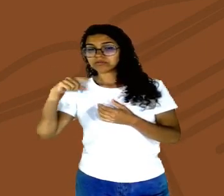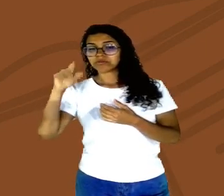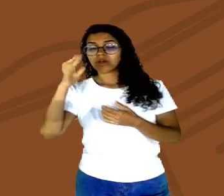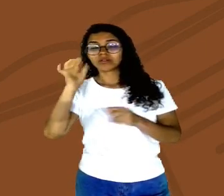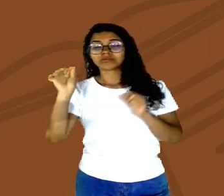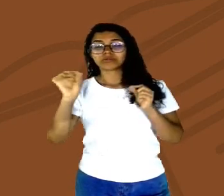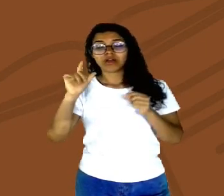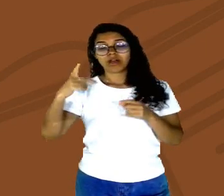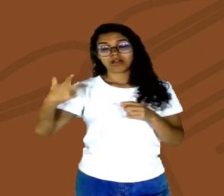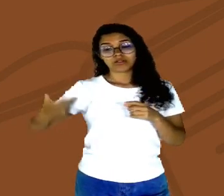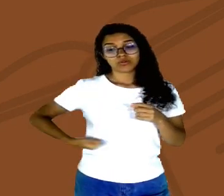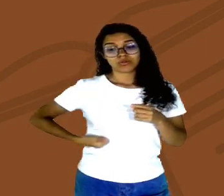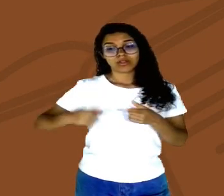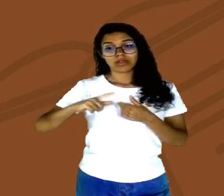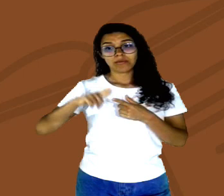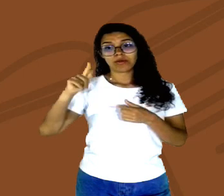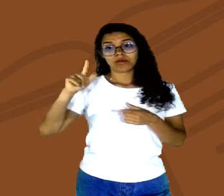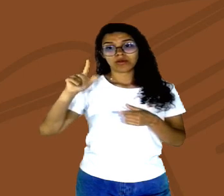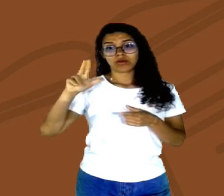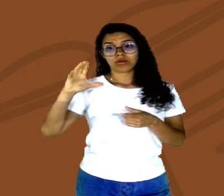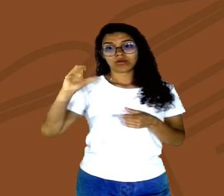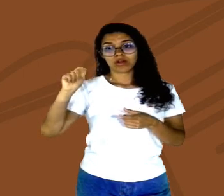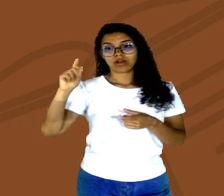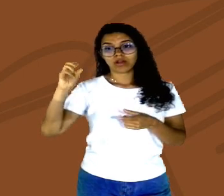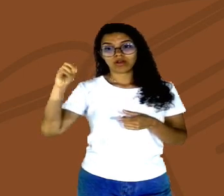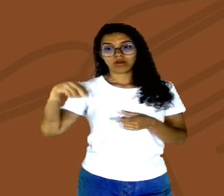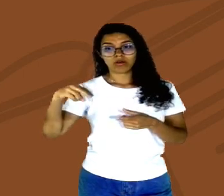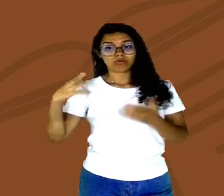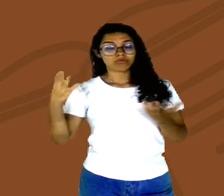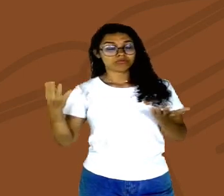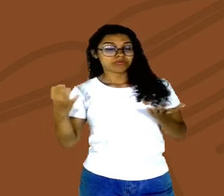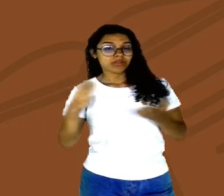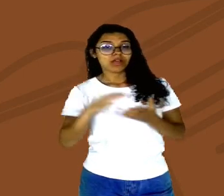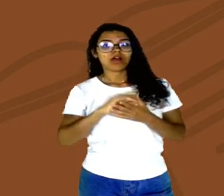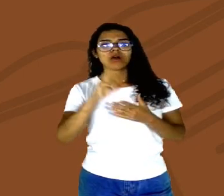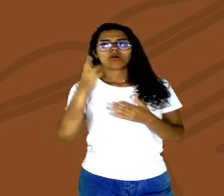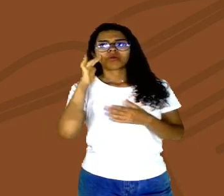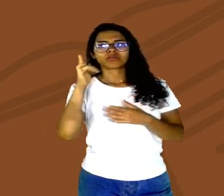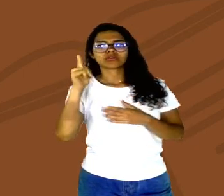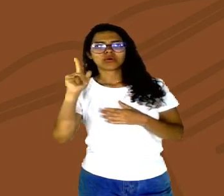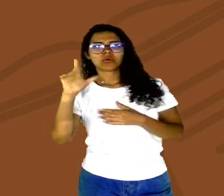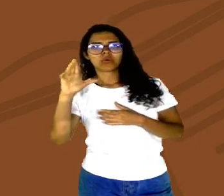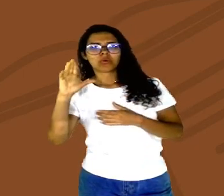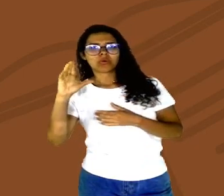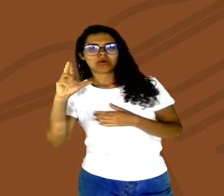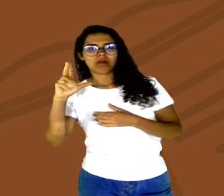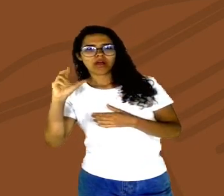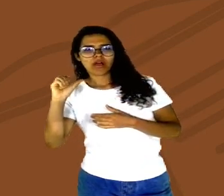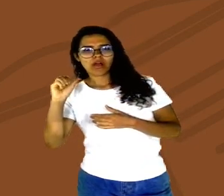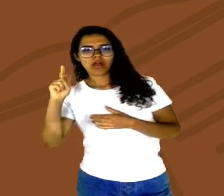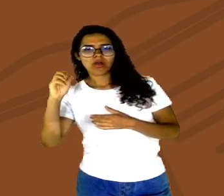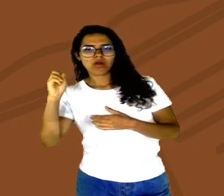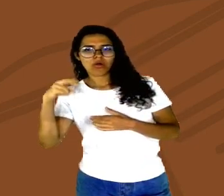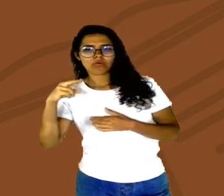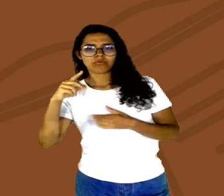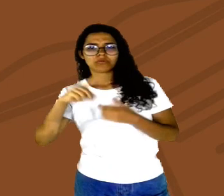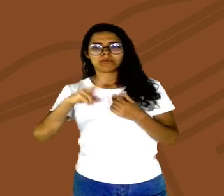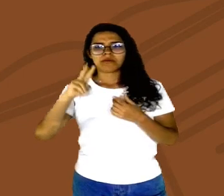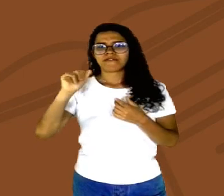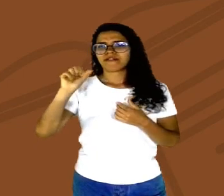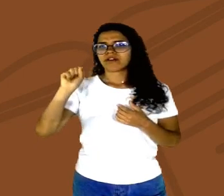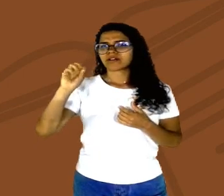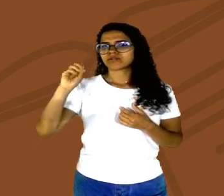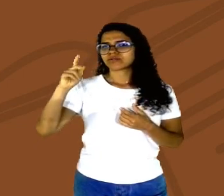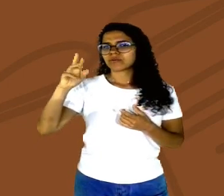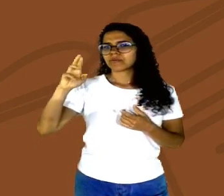e a insulina? Ou será que produz vasopressina e glucagon? Ou ocitocina e insulina? Então